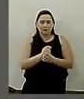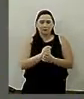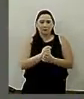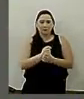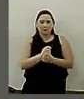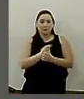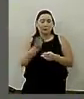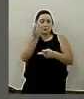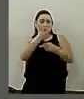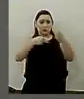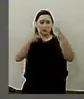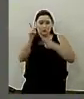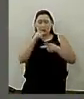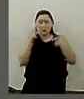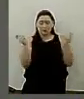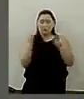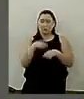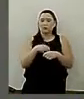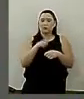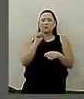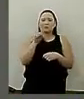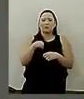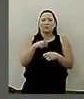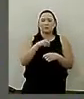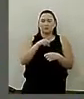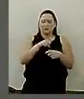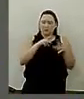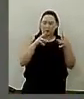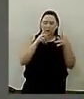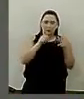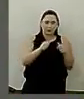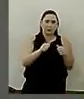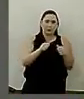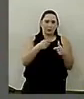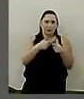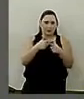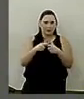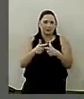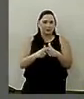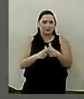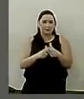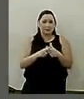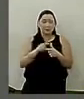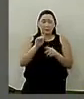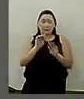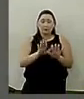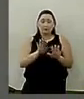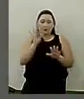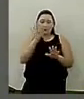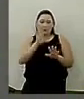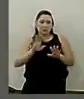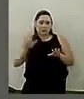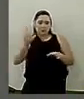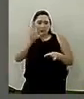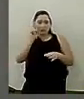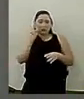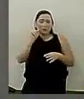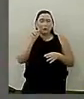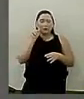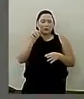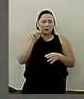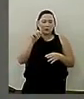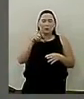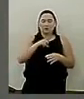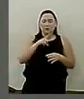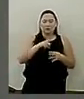pode levar a tudo isso, mas por causa da teologia liberal que